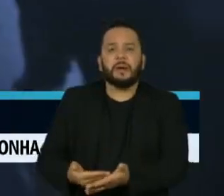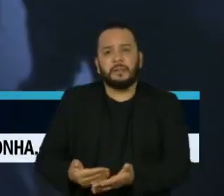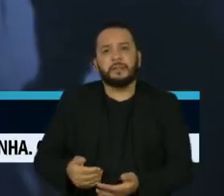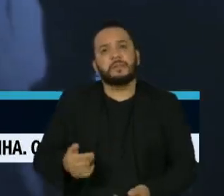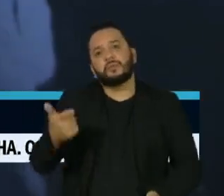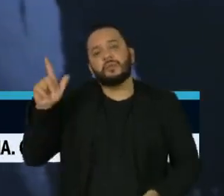é